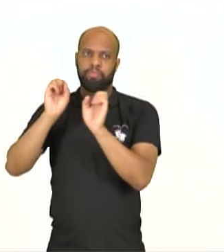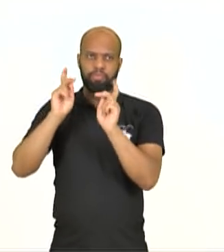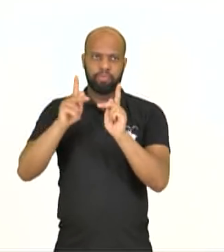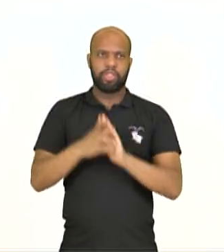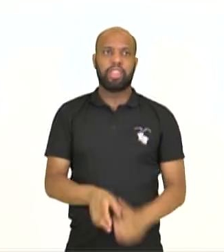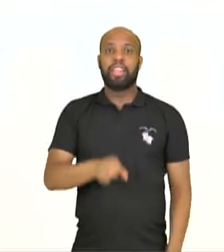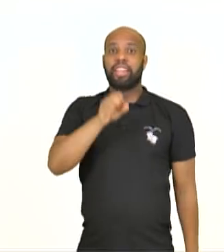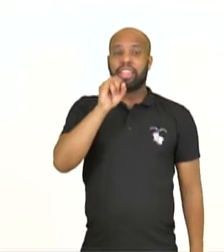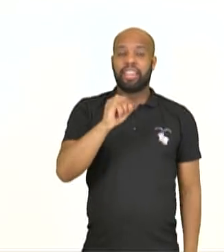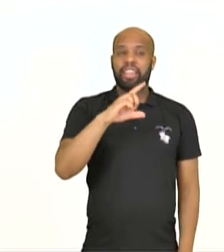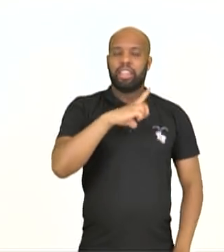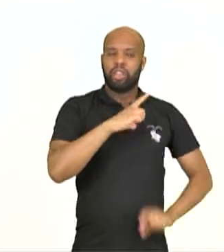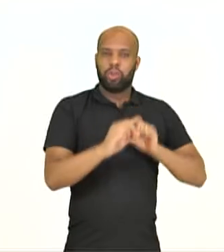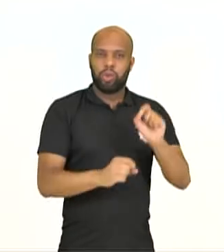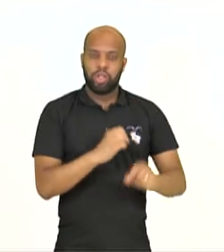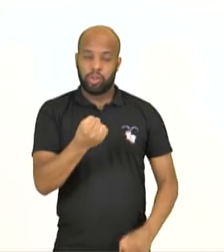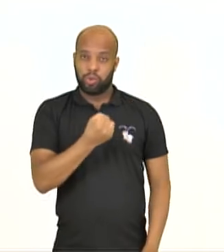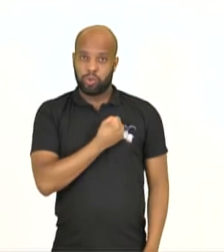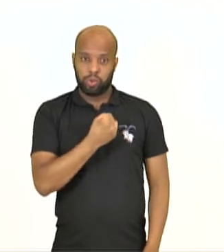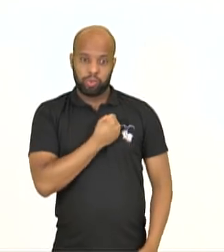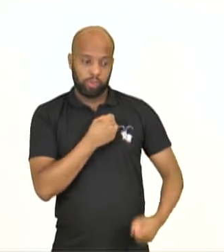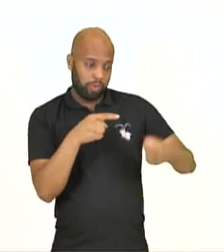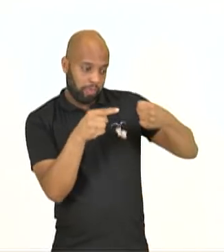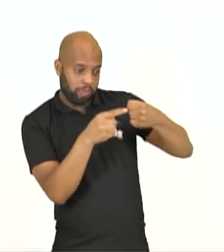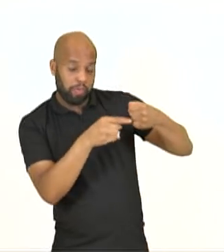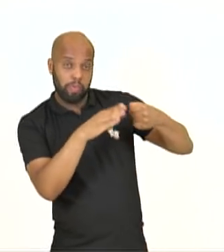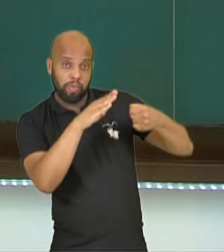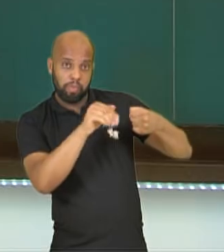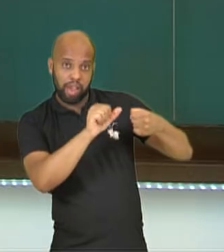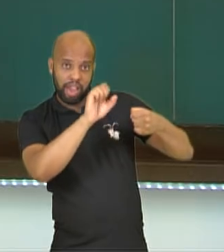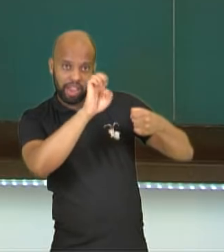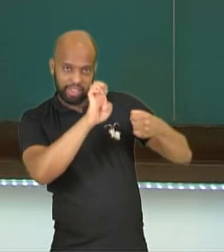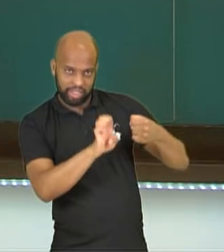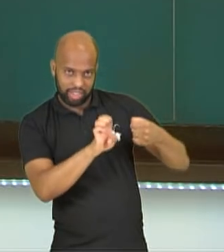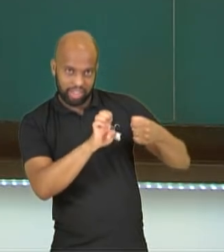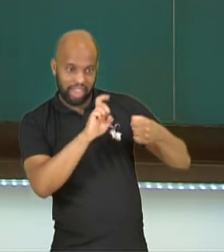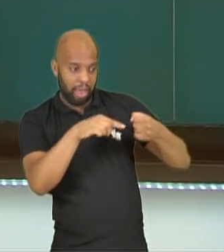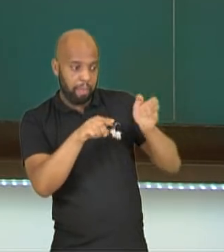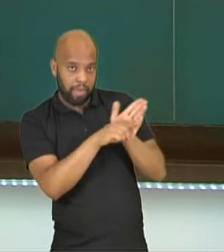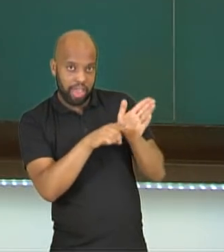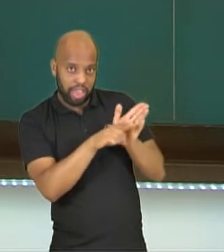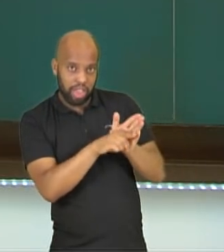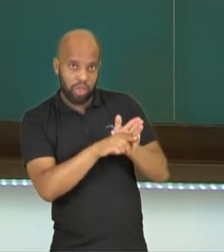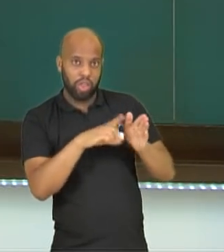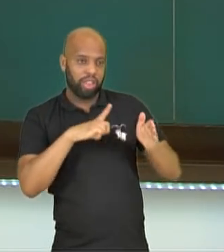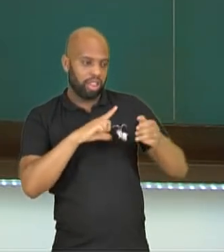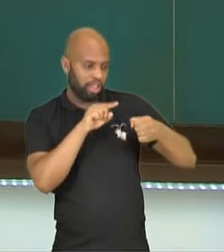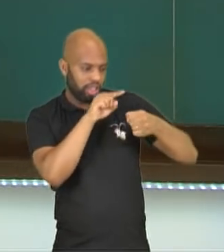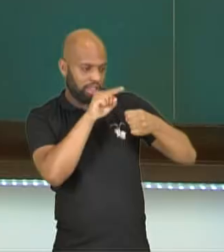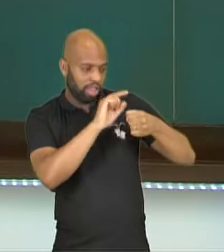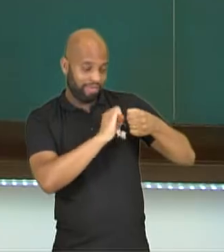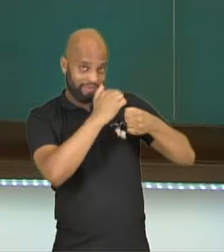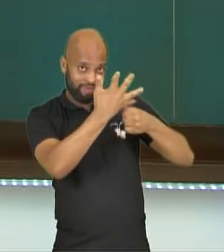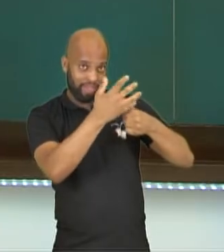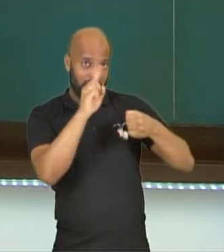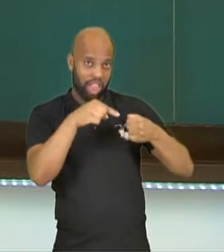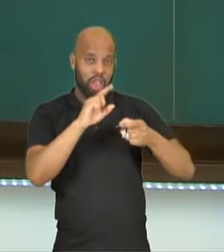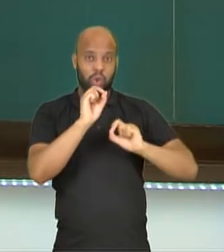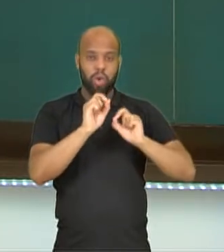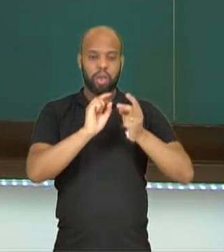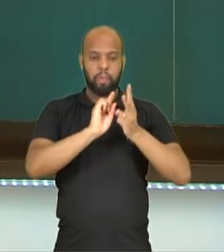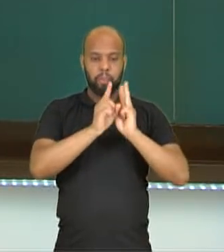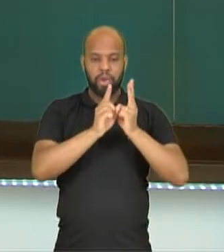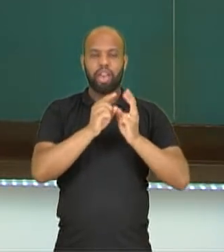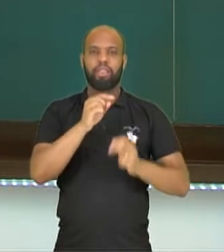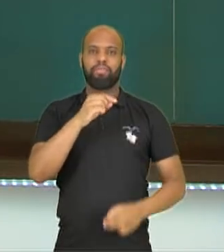a base é negativa e o expoente é par, sempre vai dar mais, porque você vai multiplicar o sinal negativo um número par de